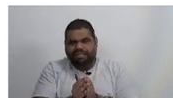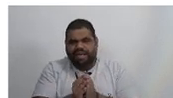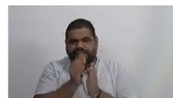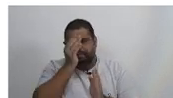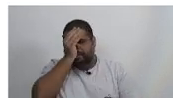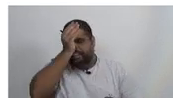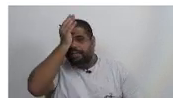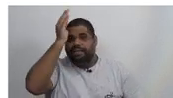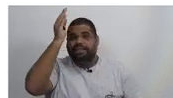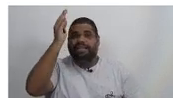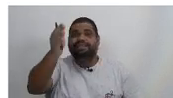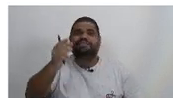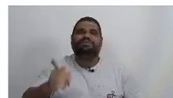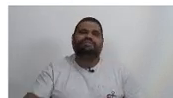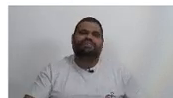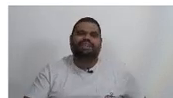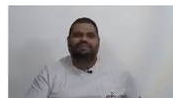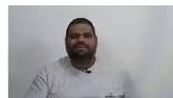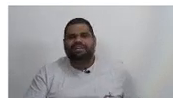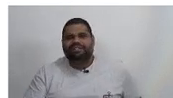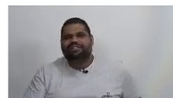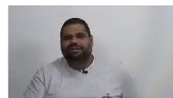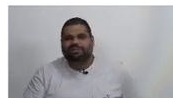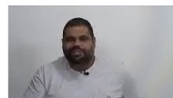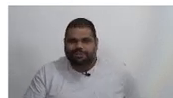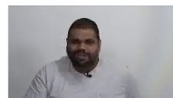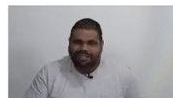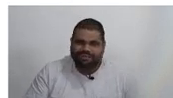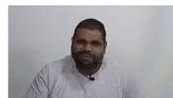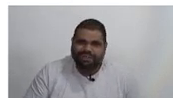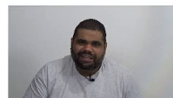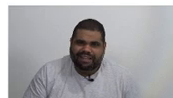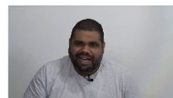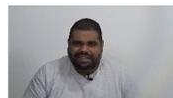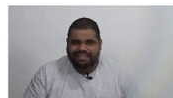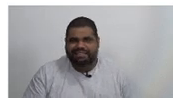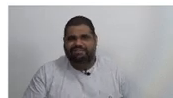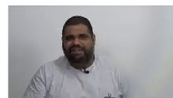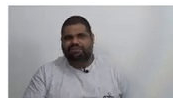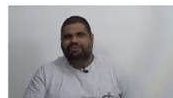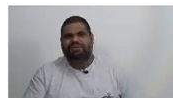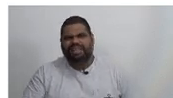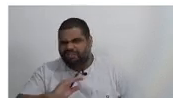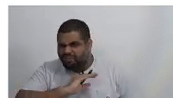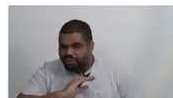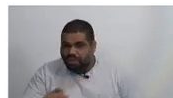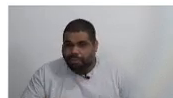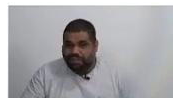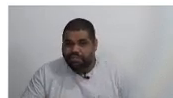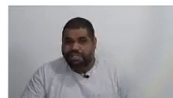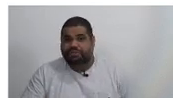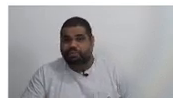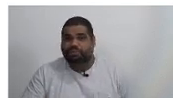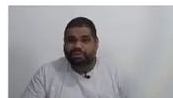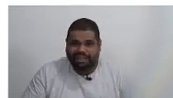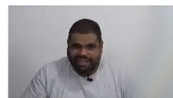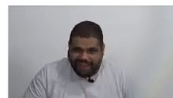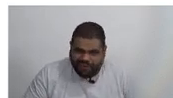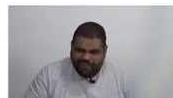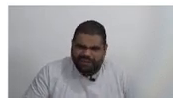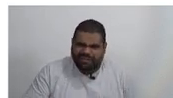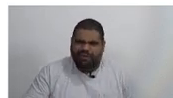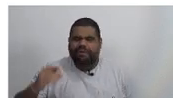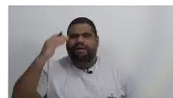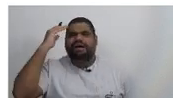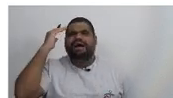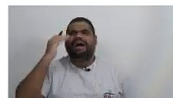aí o seu cadastro e na segunda-feira estamos te esperando lá nesse evento, que é totalmente gratuito,